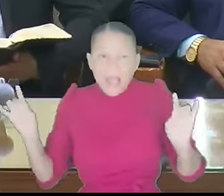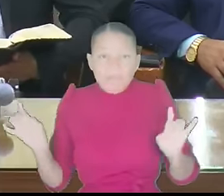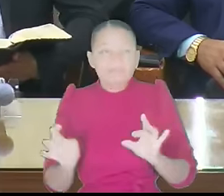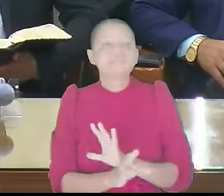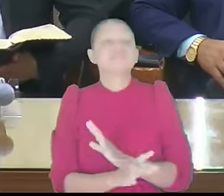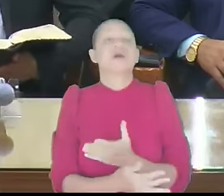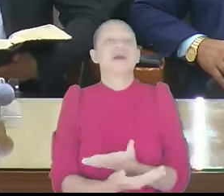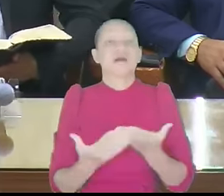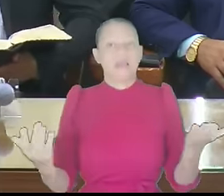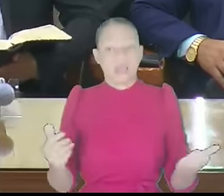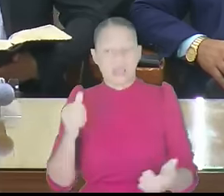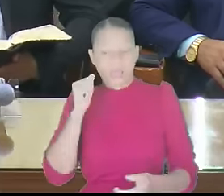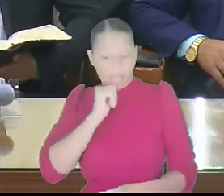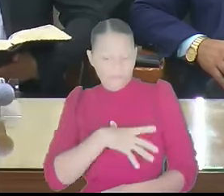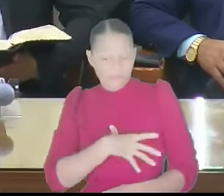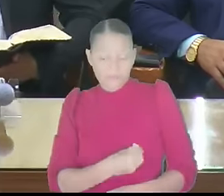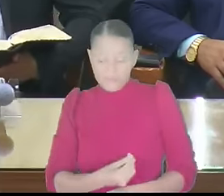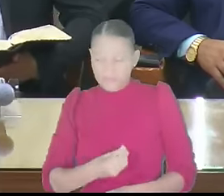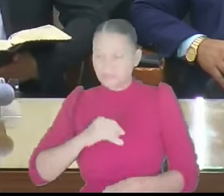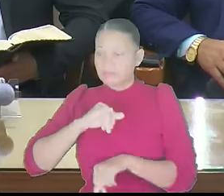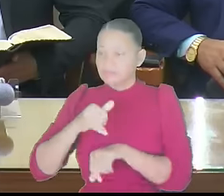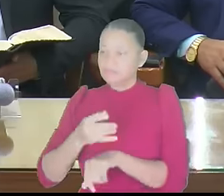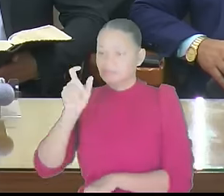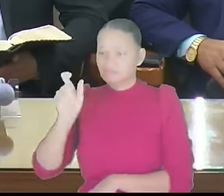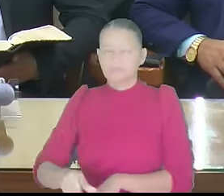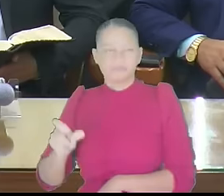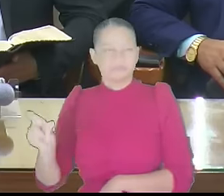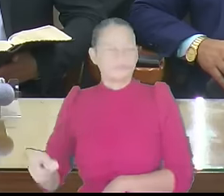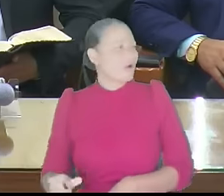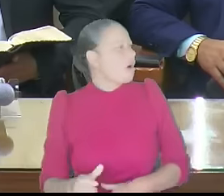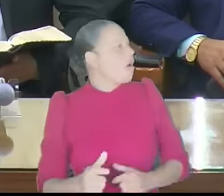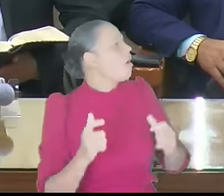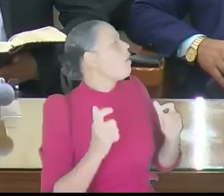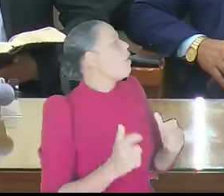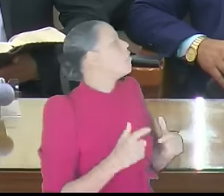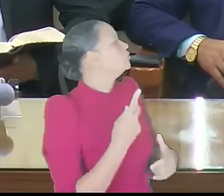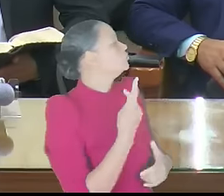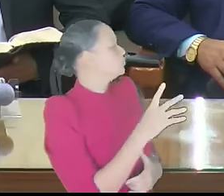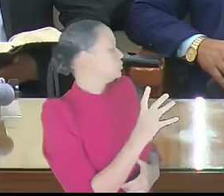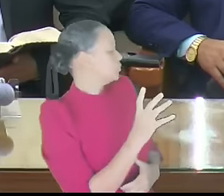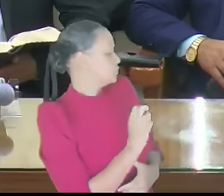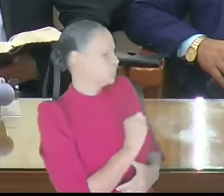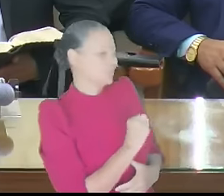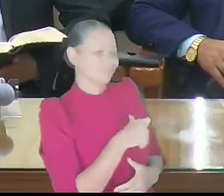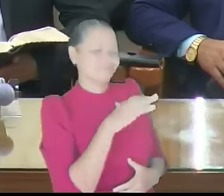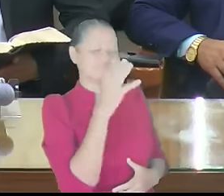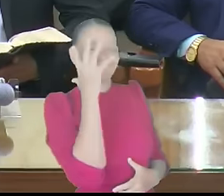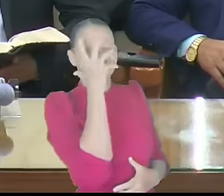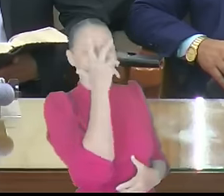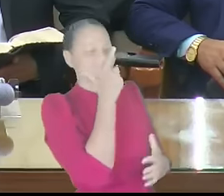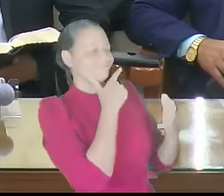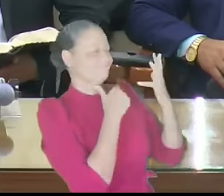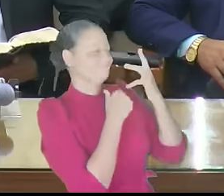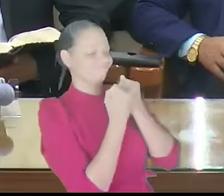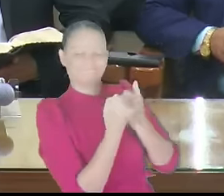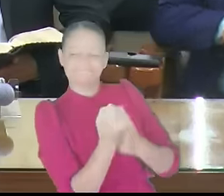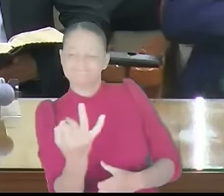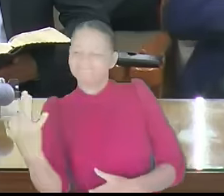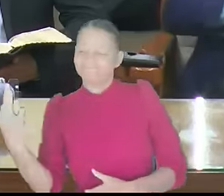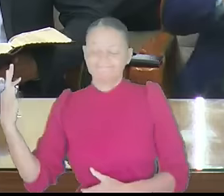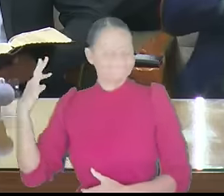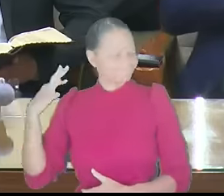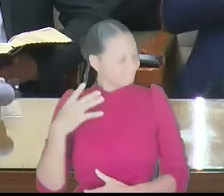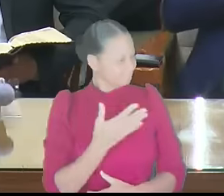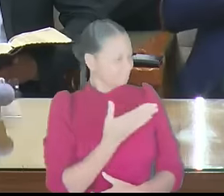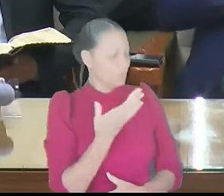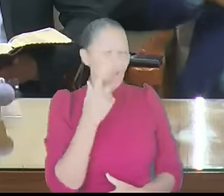as filhas de Jerusalém é quem pergunta para ela, para onde foi o teu amado? Ó, mais formosa entre as mulheres, para onde virou a vista o